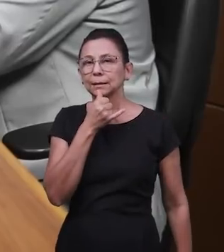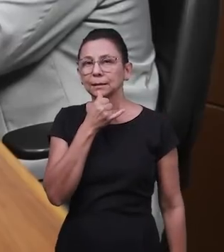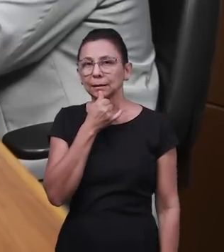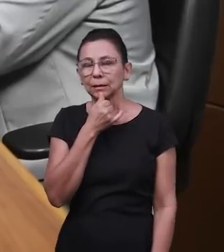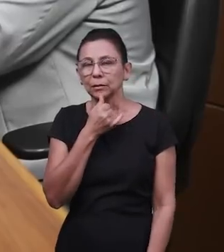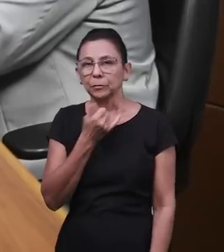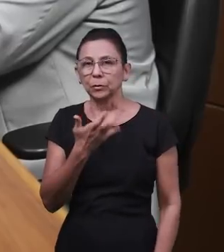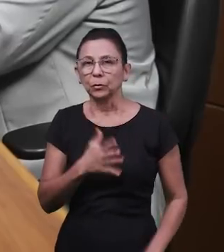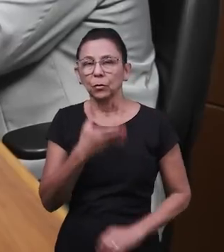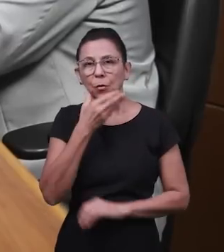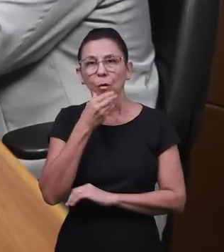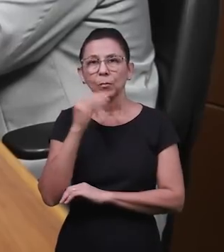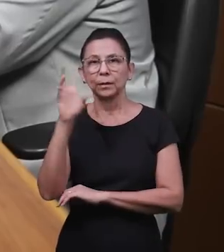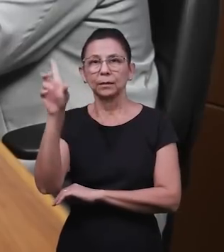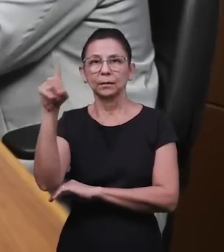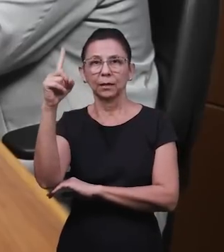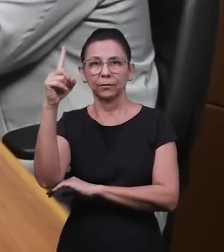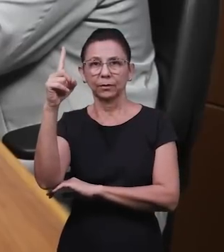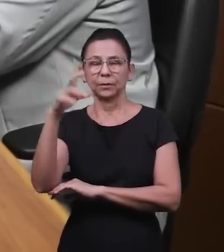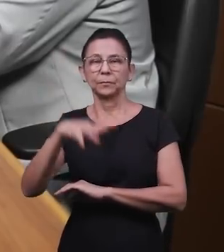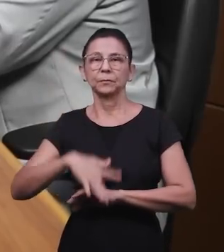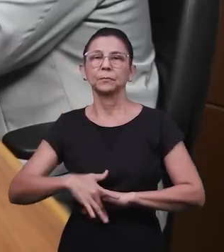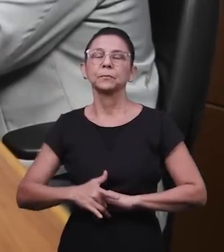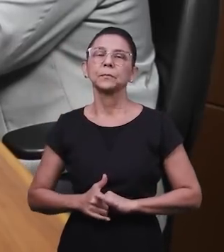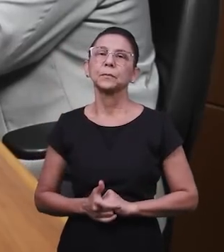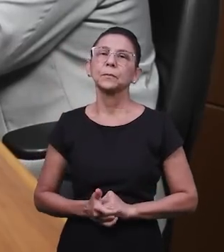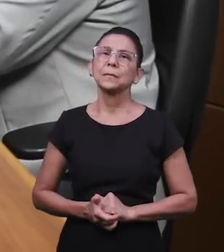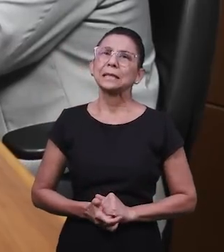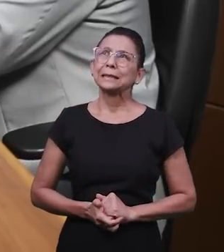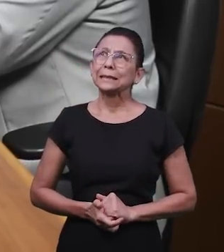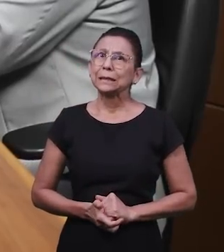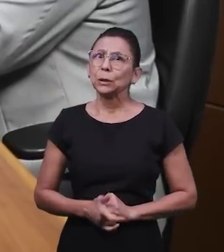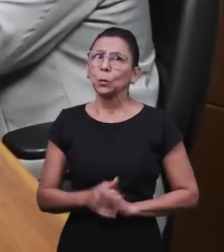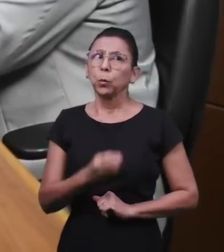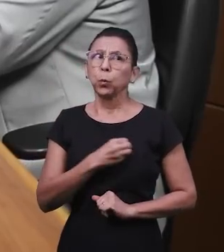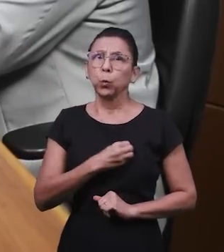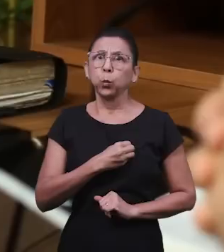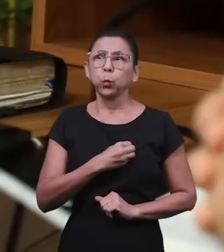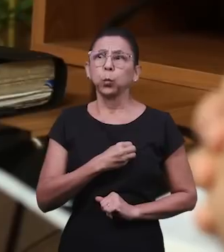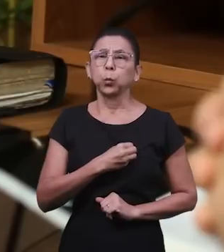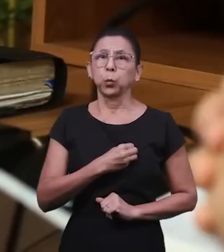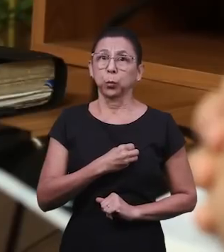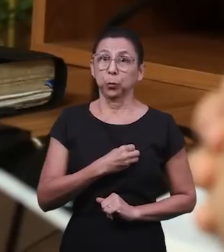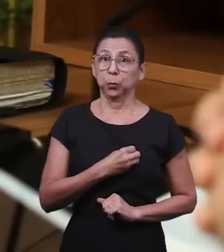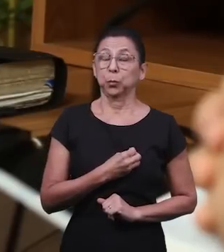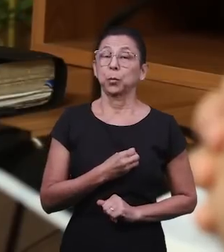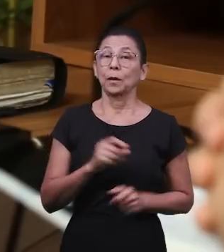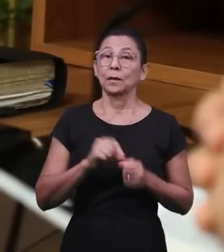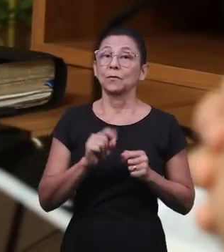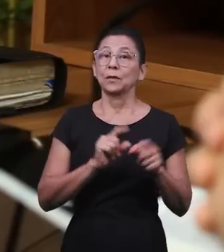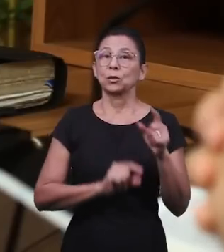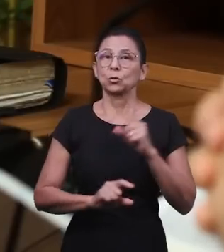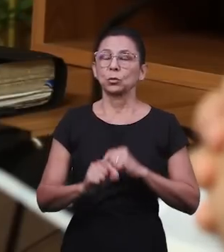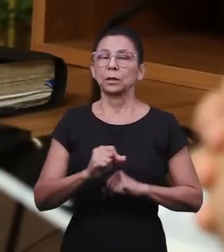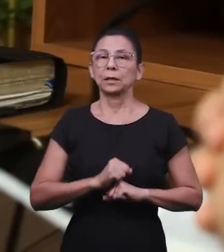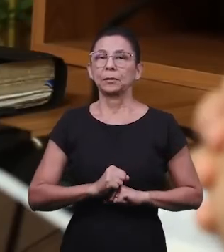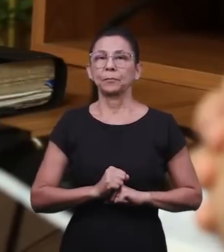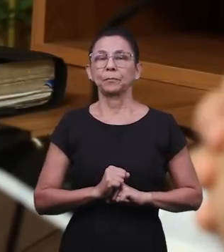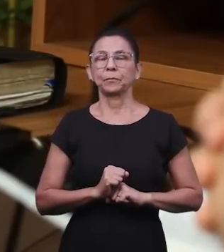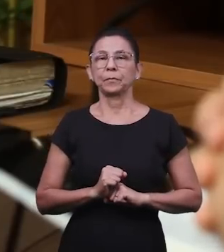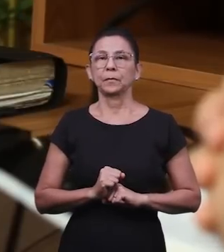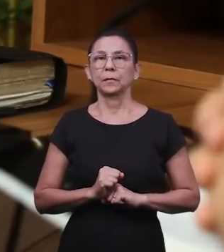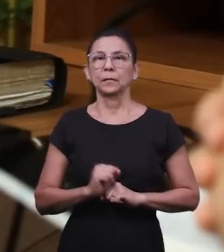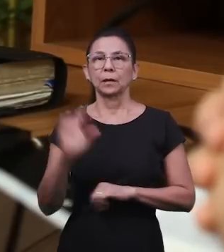vê Davi. Davi, ele pecou grandemente. O que ele fez? Ele tinha um general